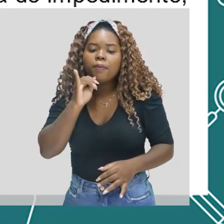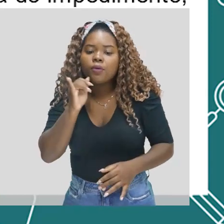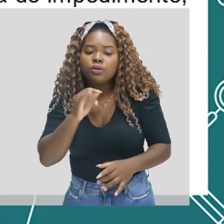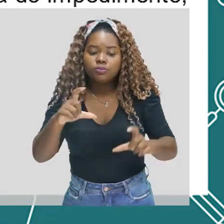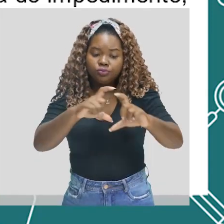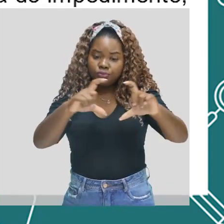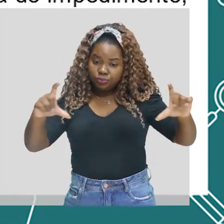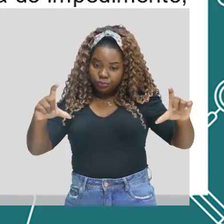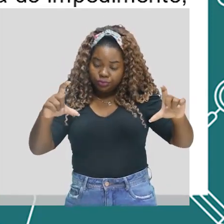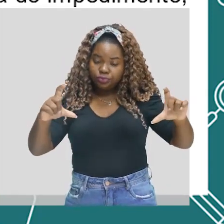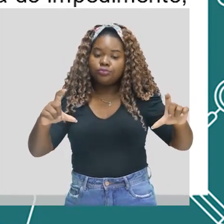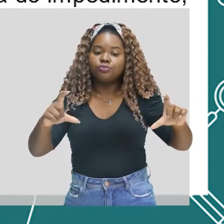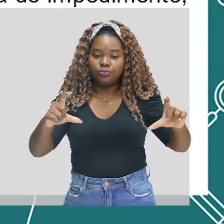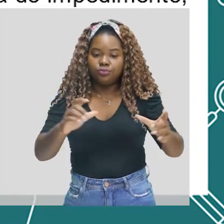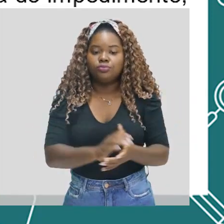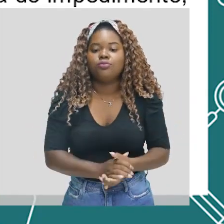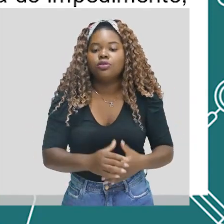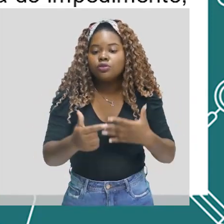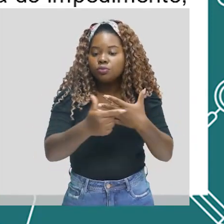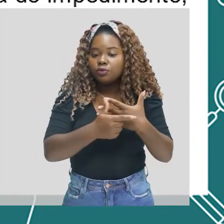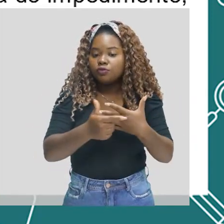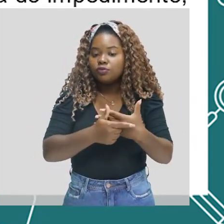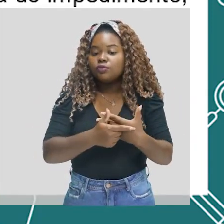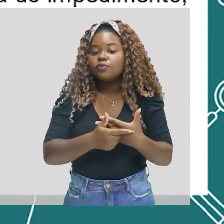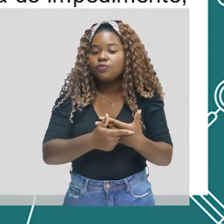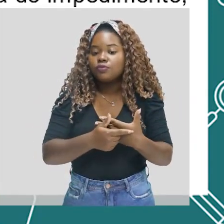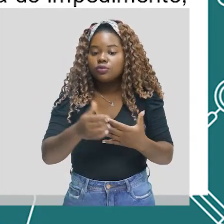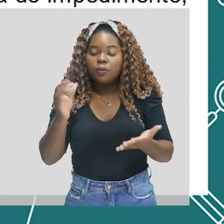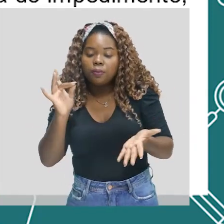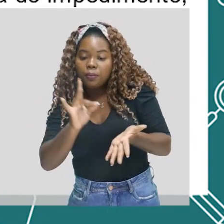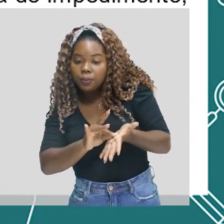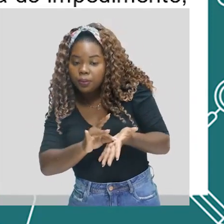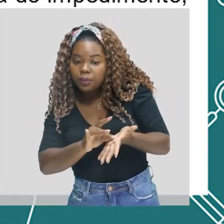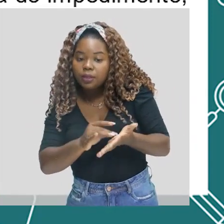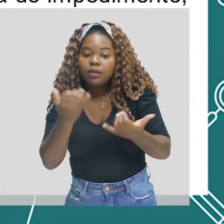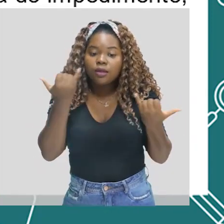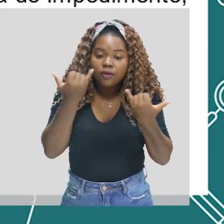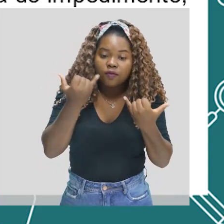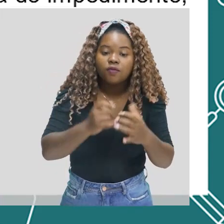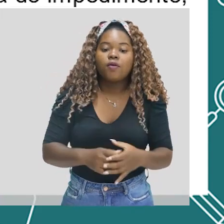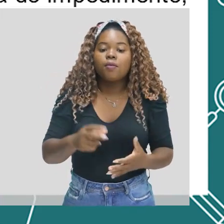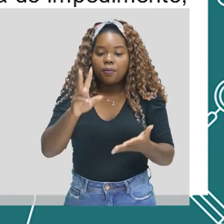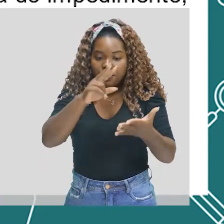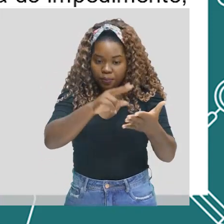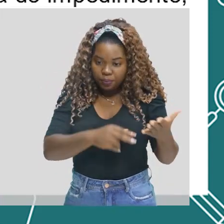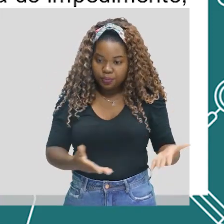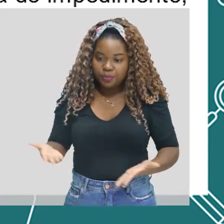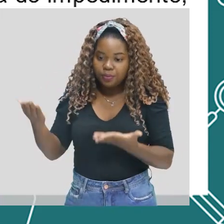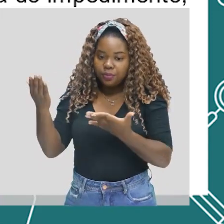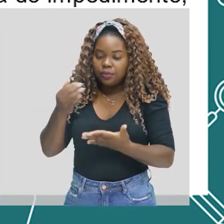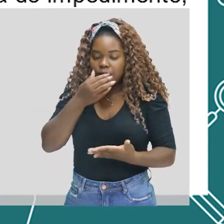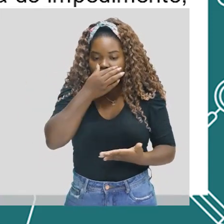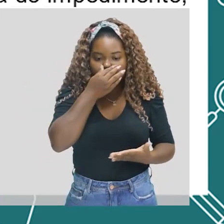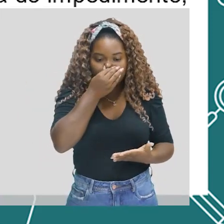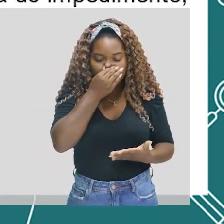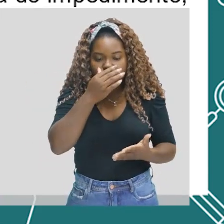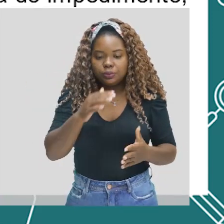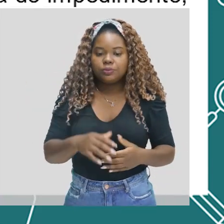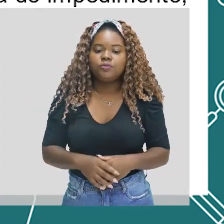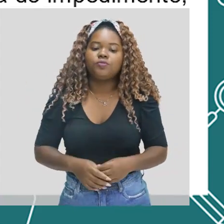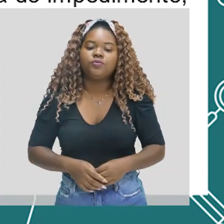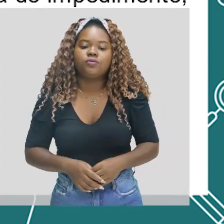trecho sobre uma função referencial, que é o quê? Informar, serve para informar. Então, vamos ver qual a informação que nos